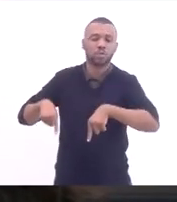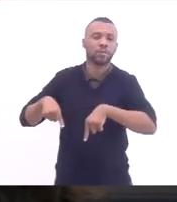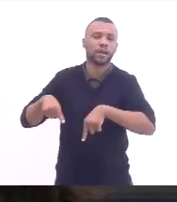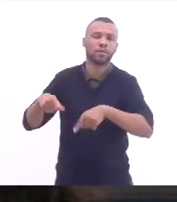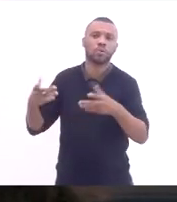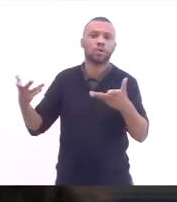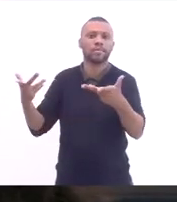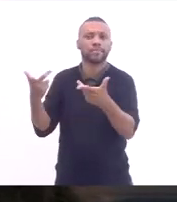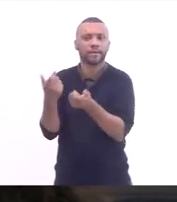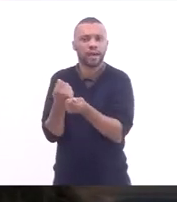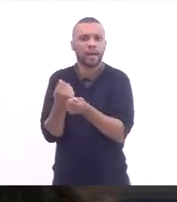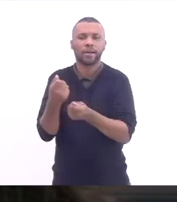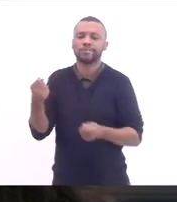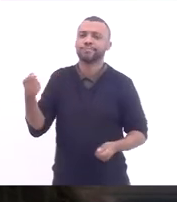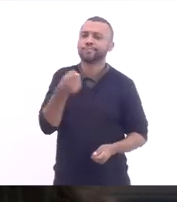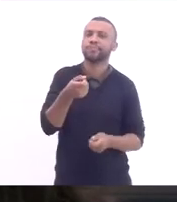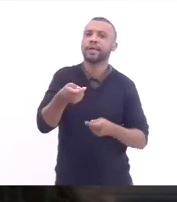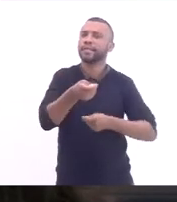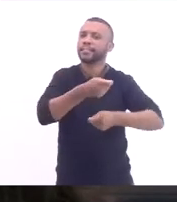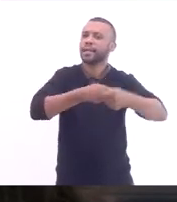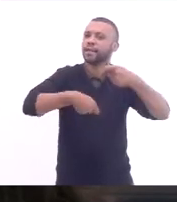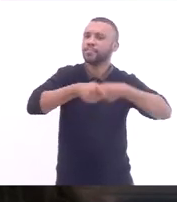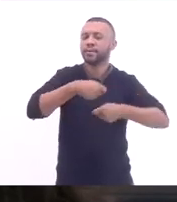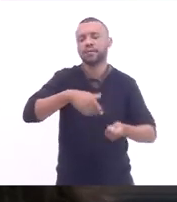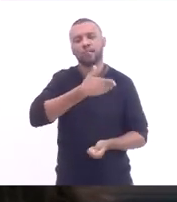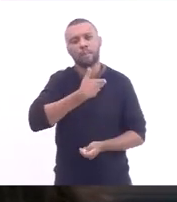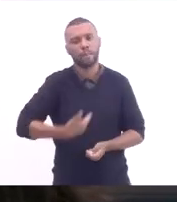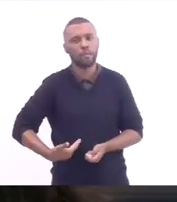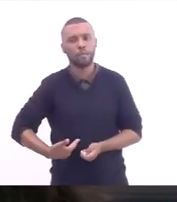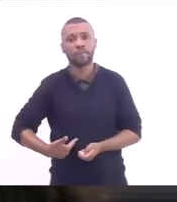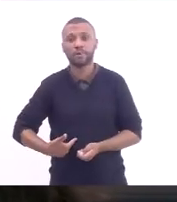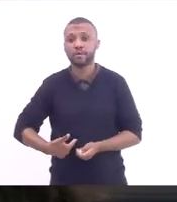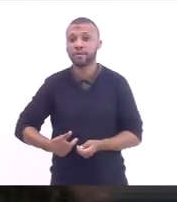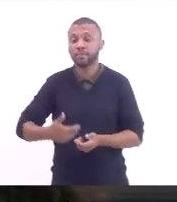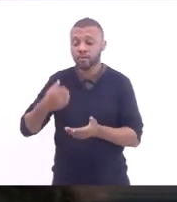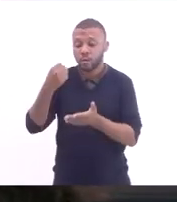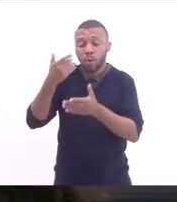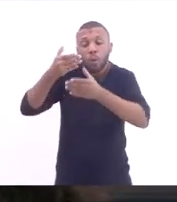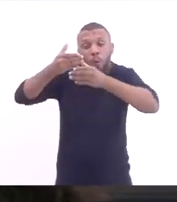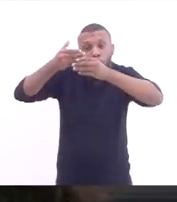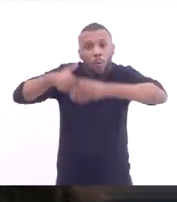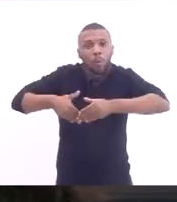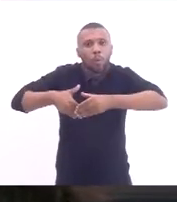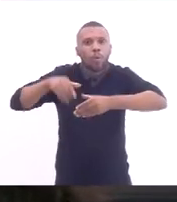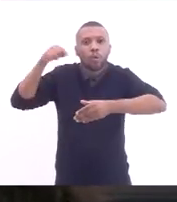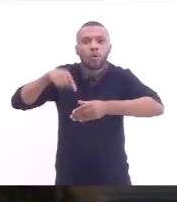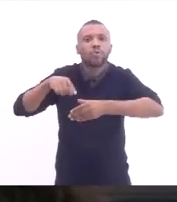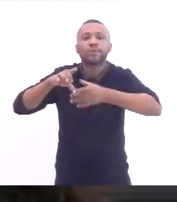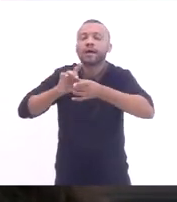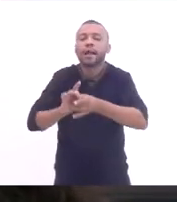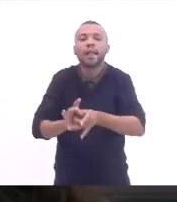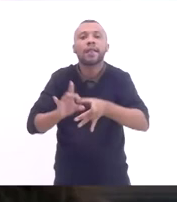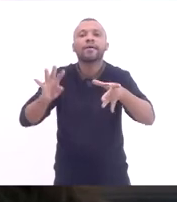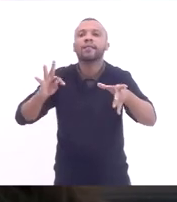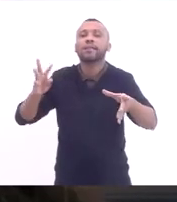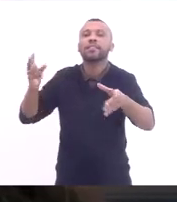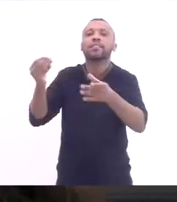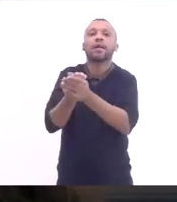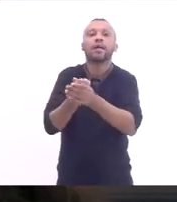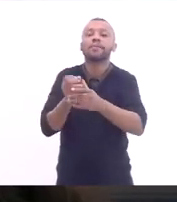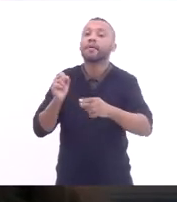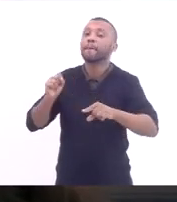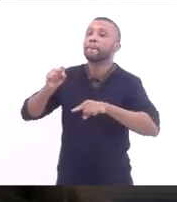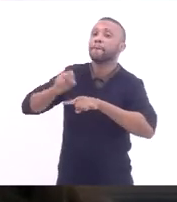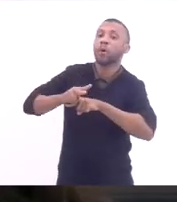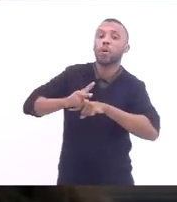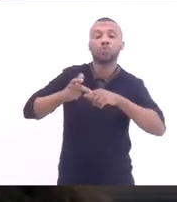através, colocadas na administração pública, através do concurso público, que é a forma mais democrática da entrada